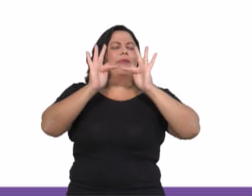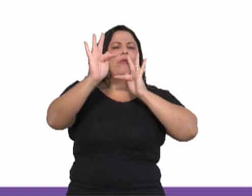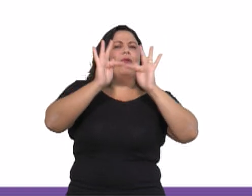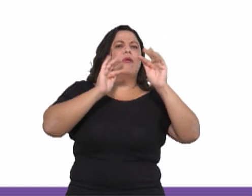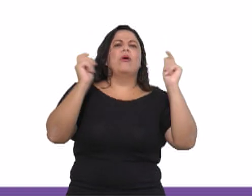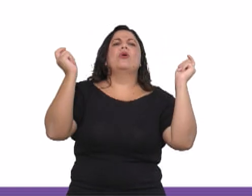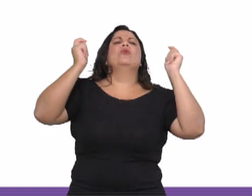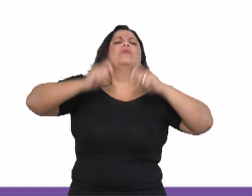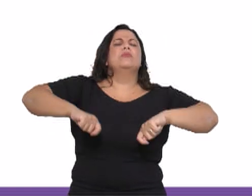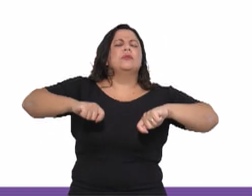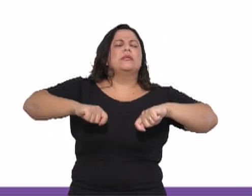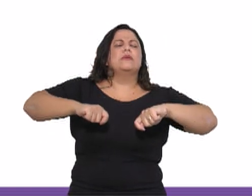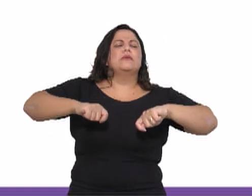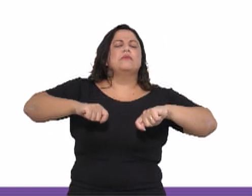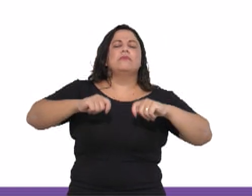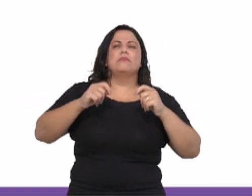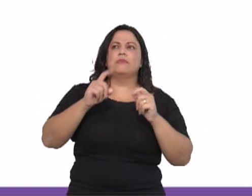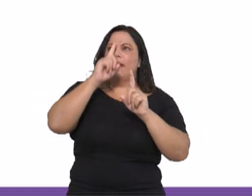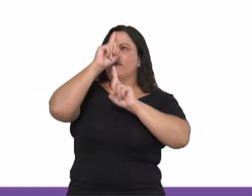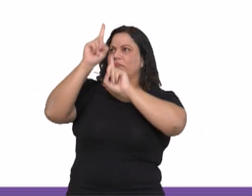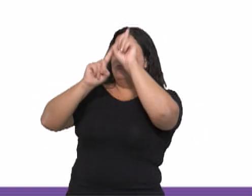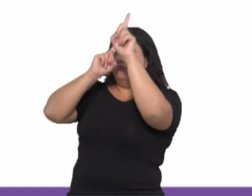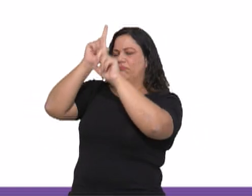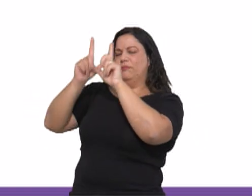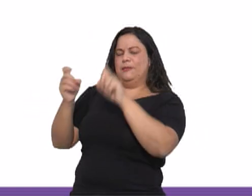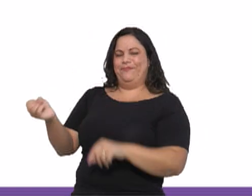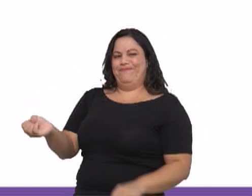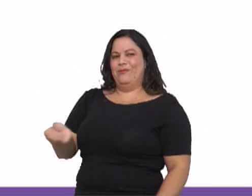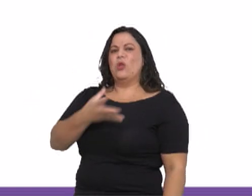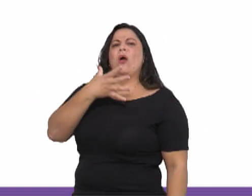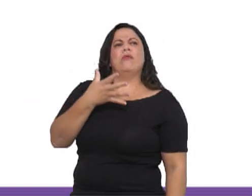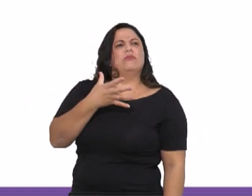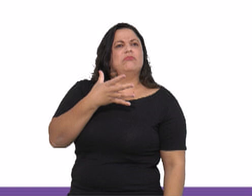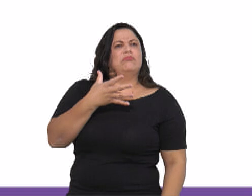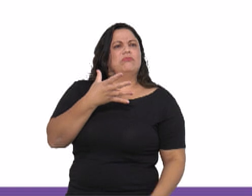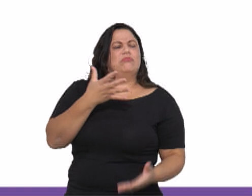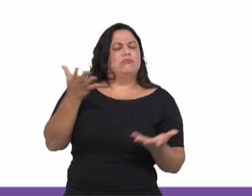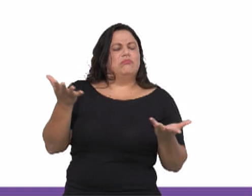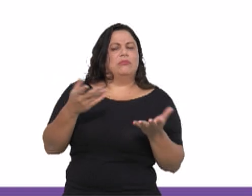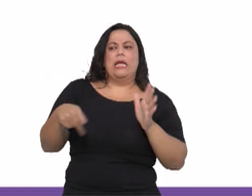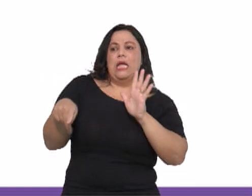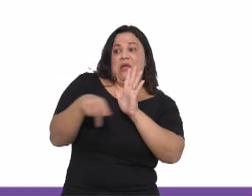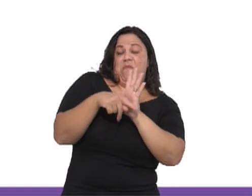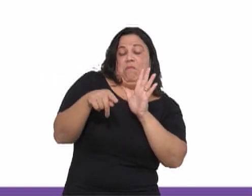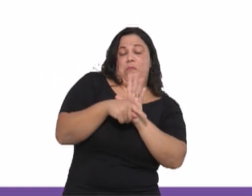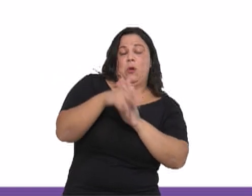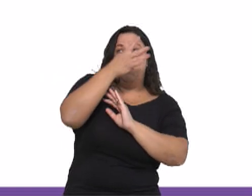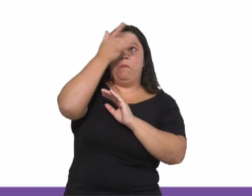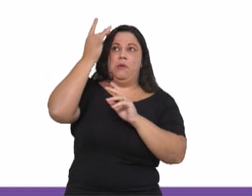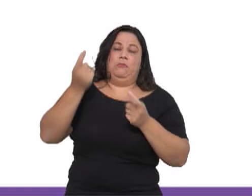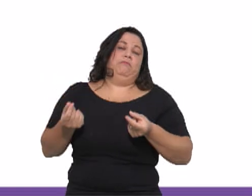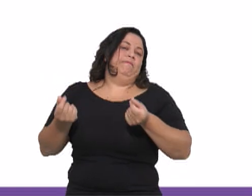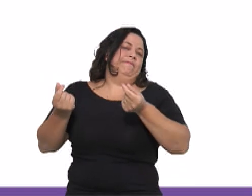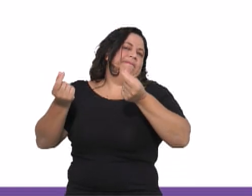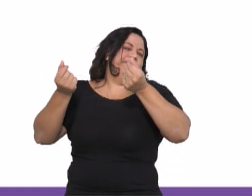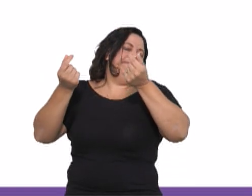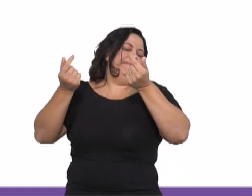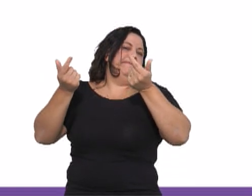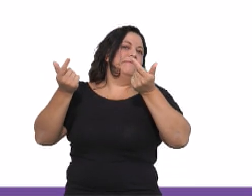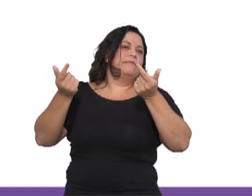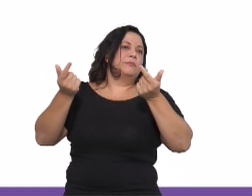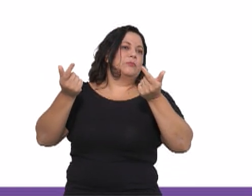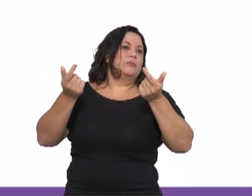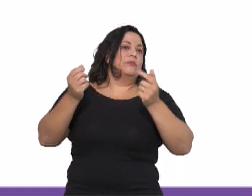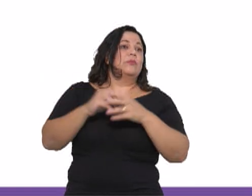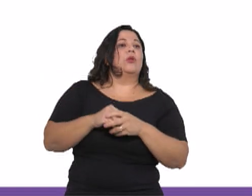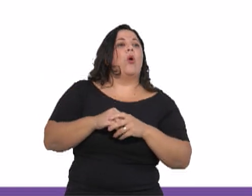que: letra A, é uma invenção moderna. Letra B, é próprio das elites. Letra C, é uma manifestação